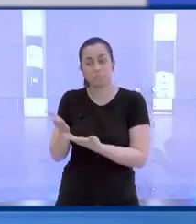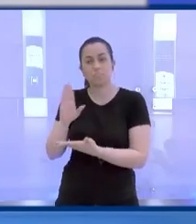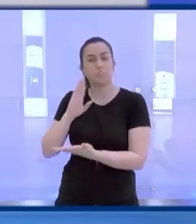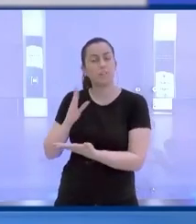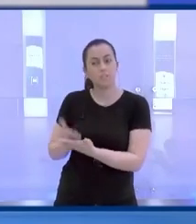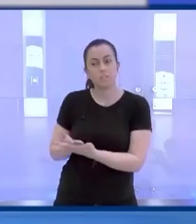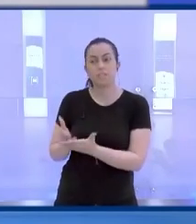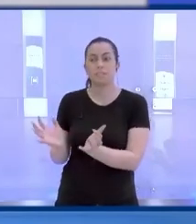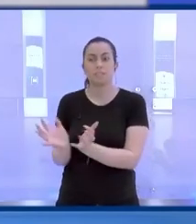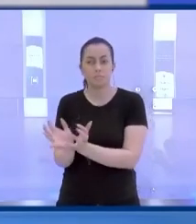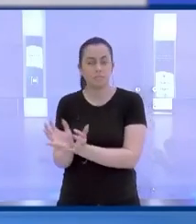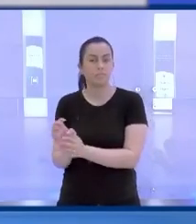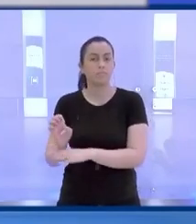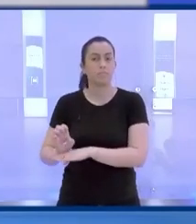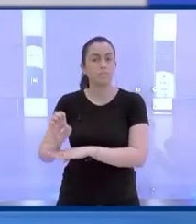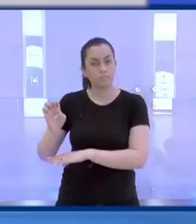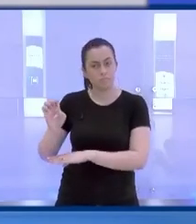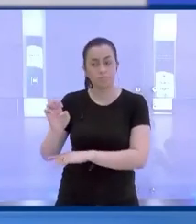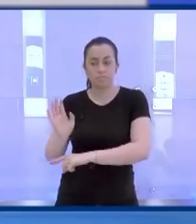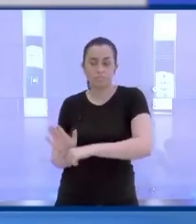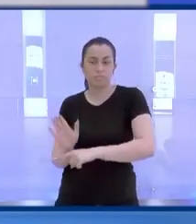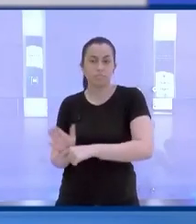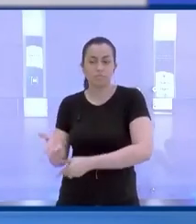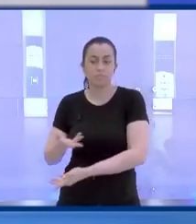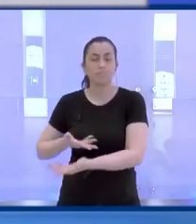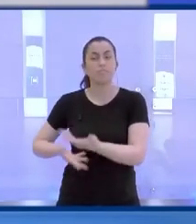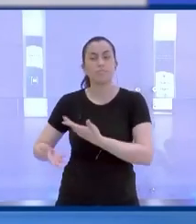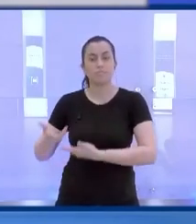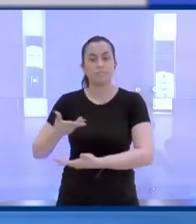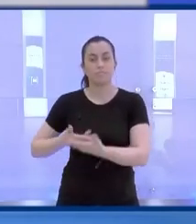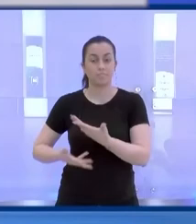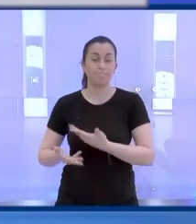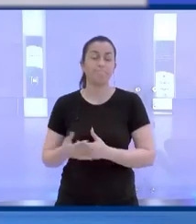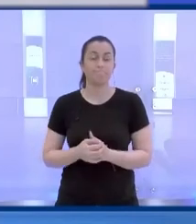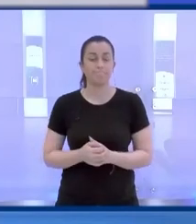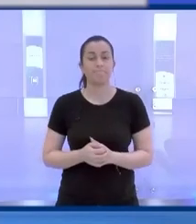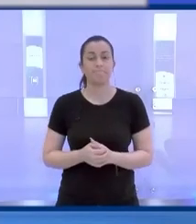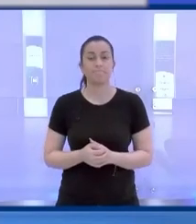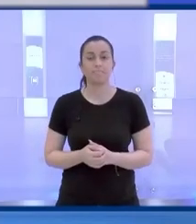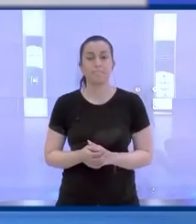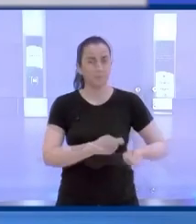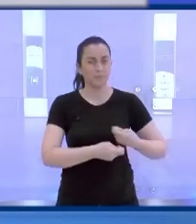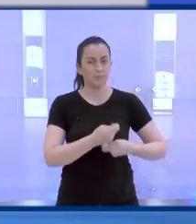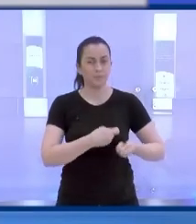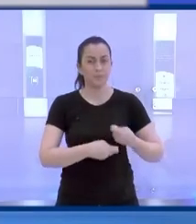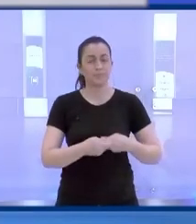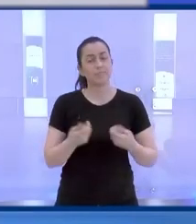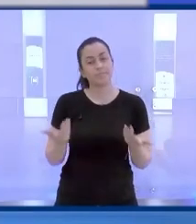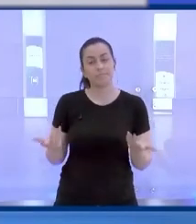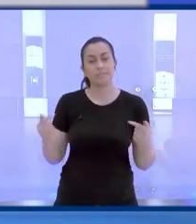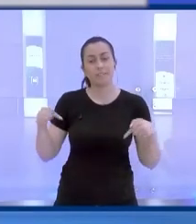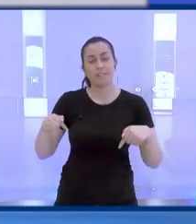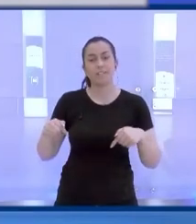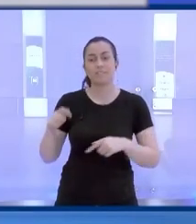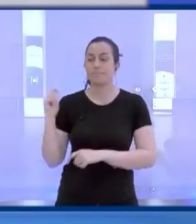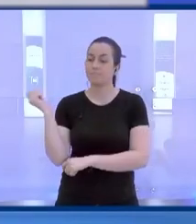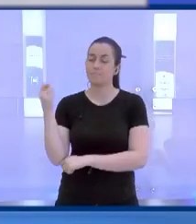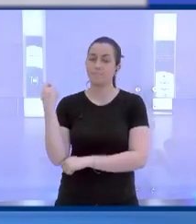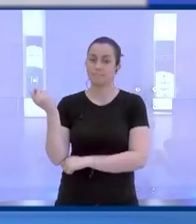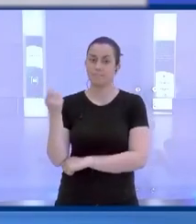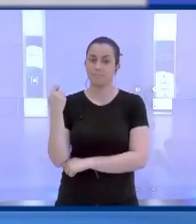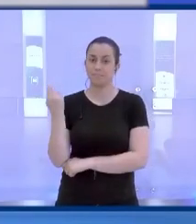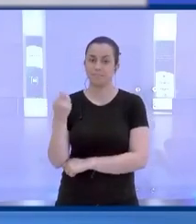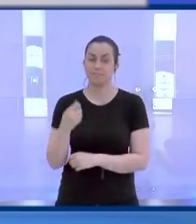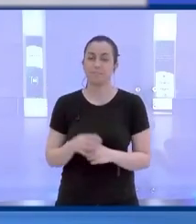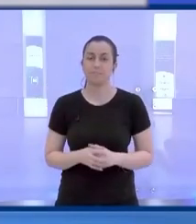está confiando no poder público, porque operará sob a concessão, sob as regras definidas e dentro de um ambiente